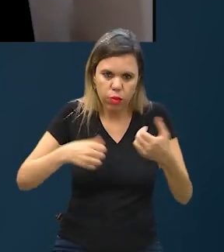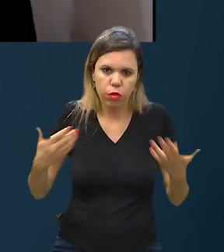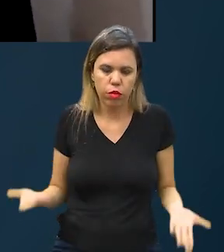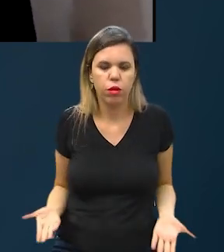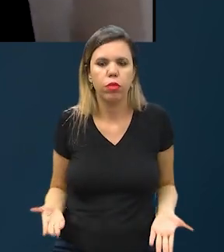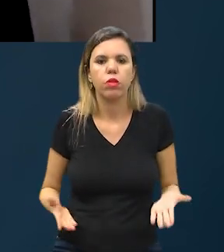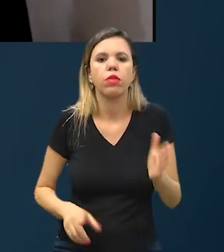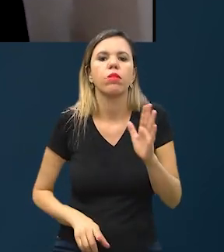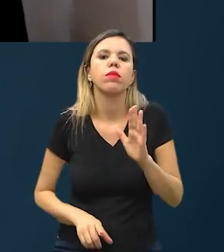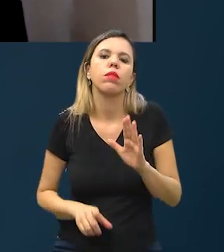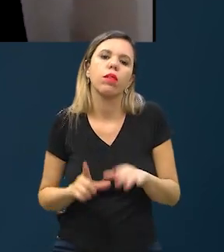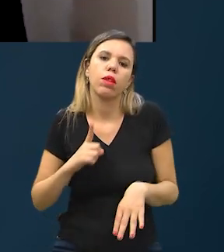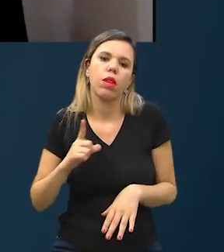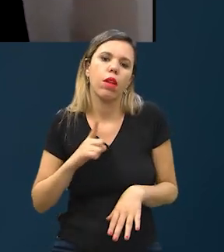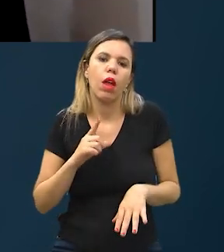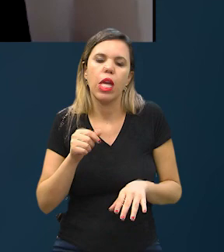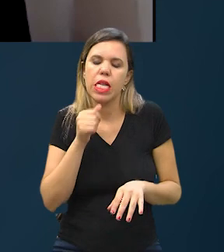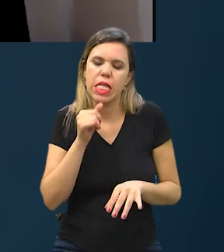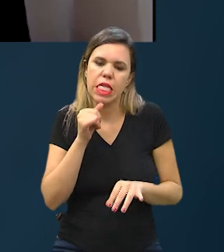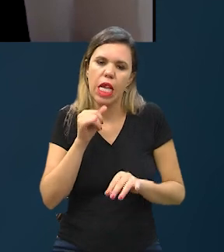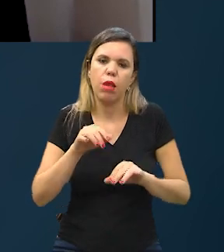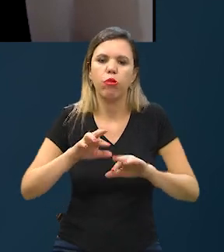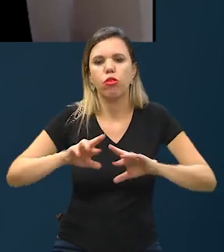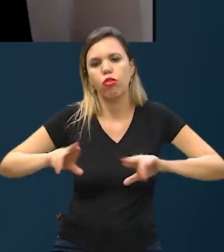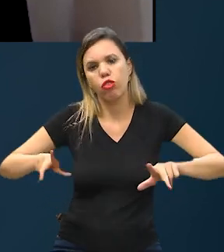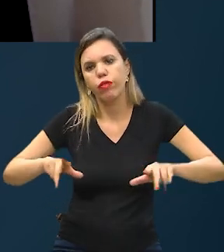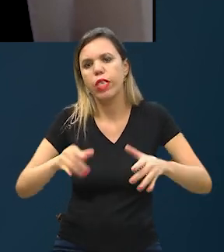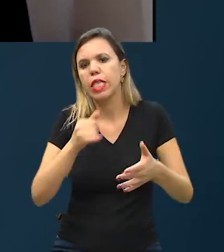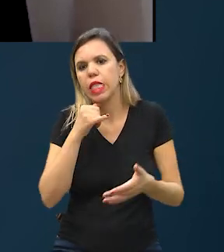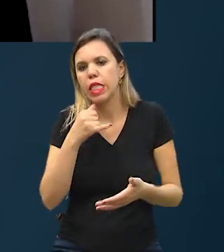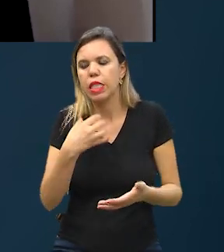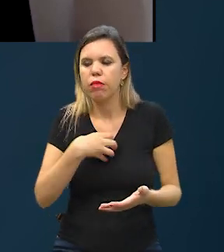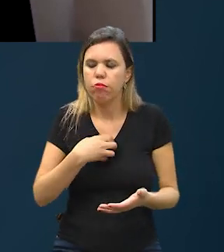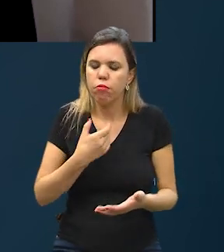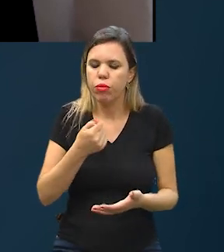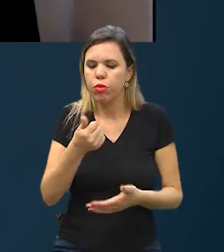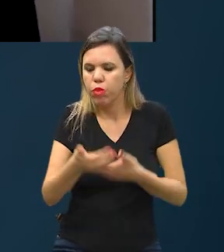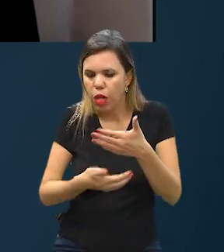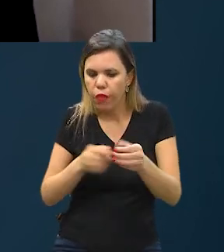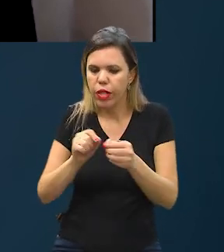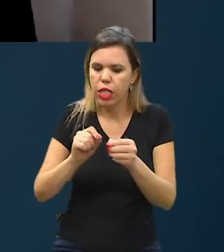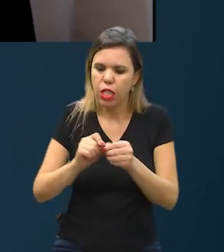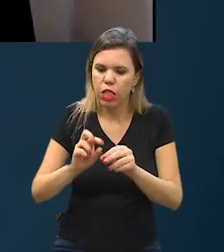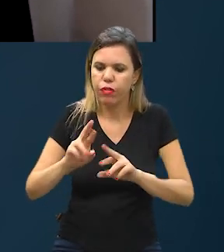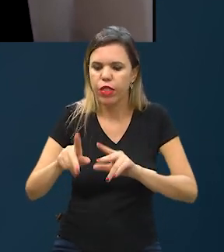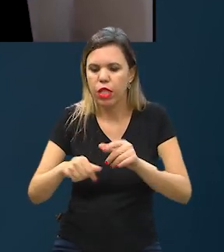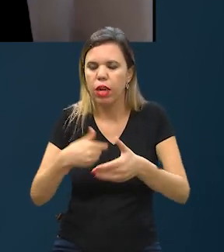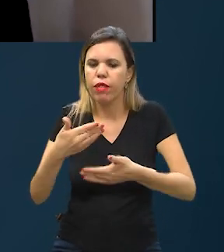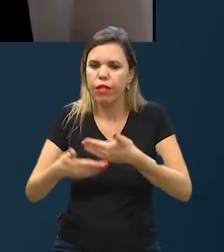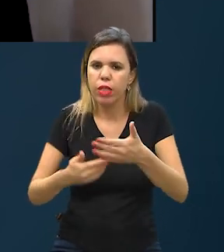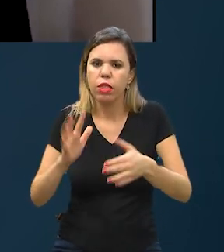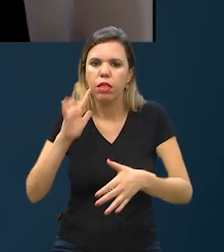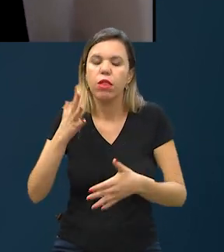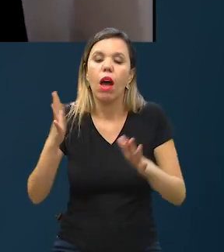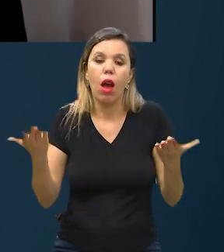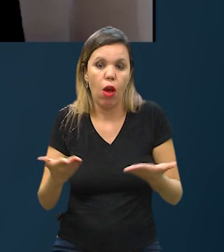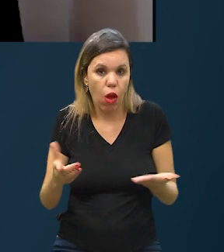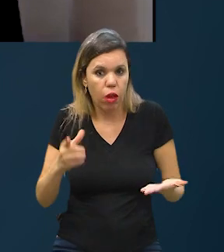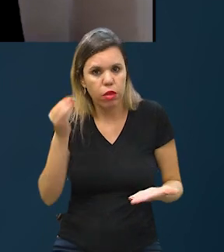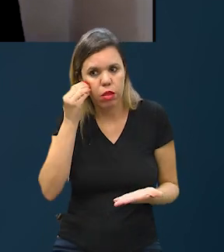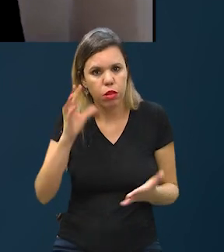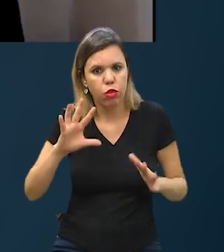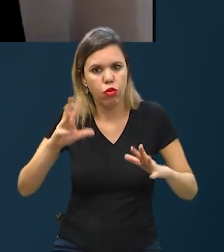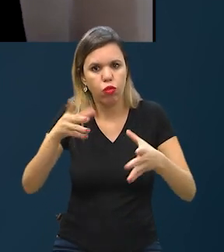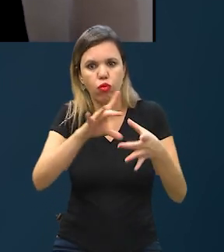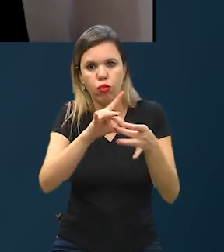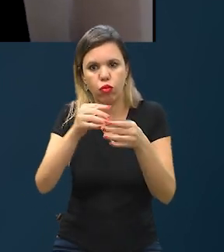a gente fazia isso muito de forma empírica. Então a gente ia sentindo, ia fazendo, ia sentindo, ia fazendo. Agora a gente está tendo todo